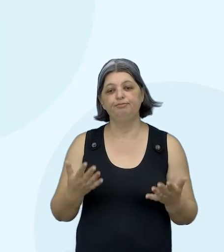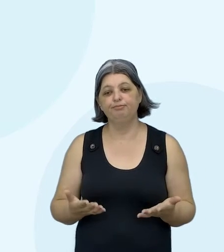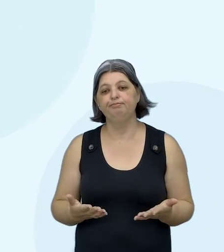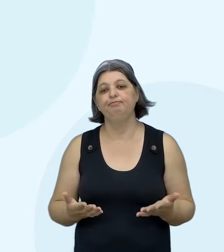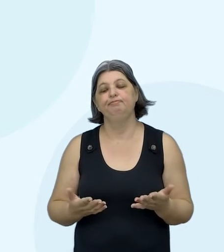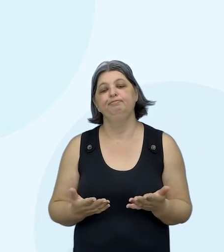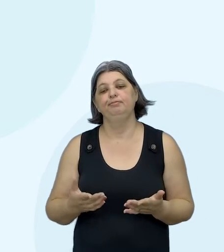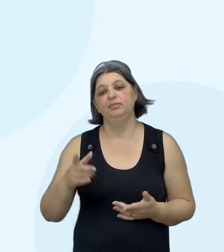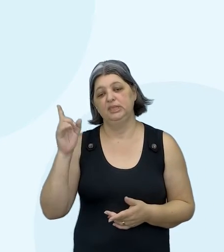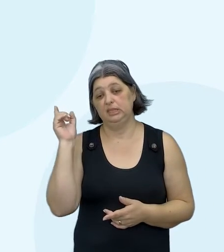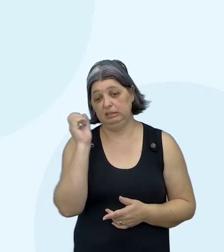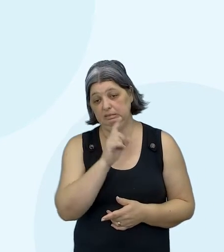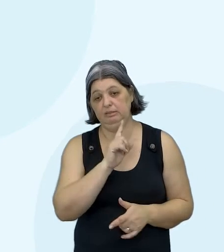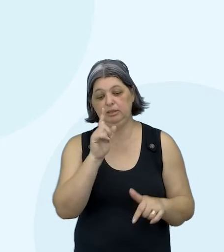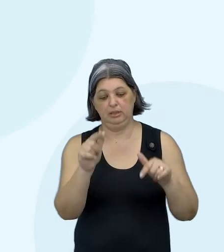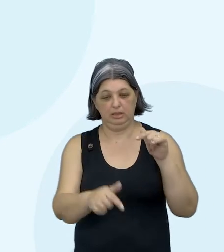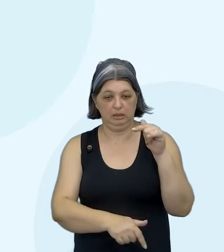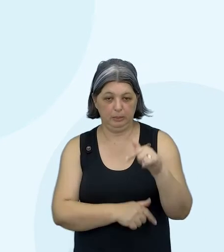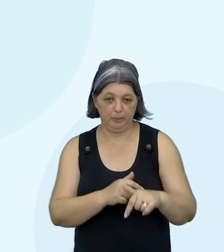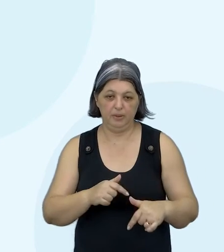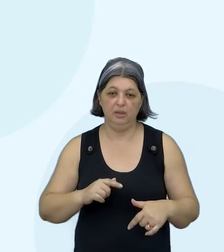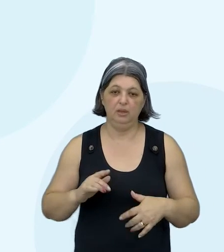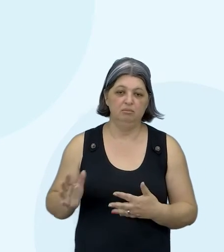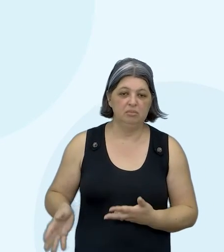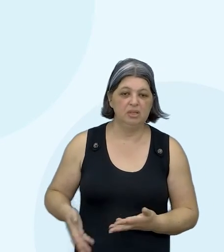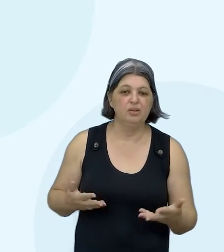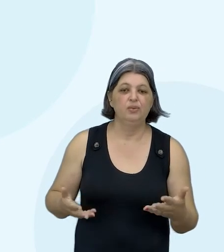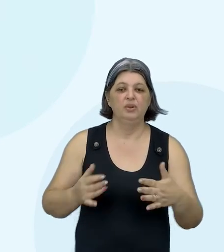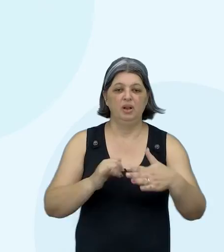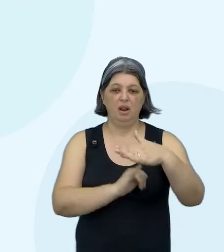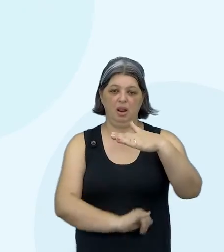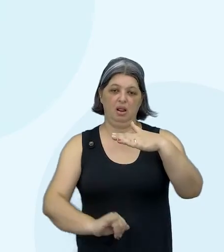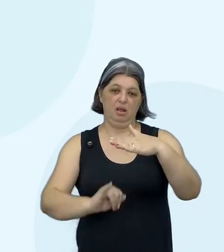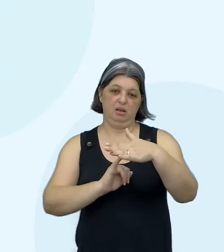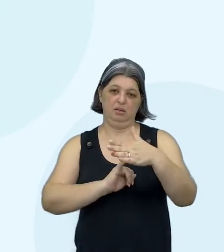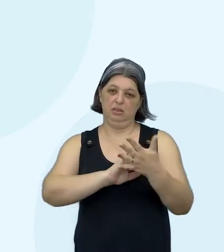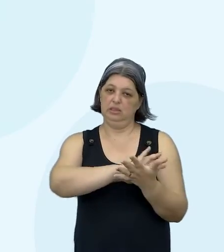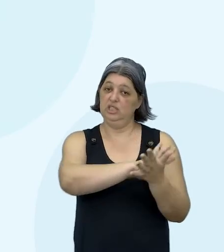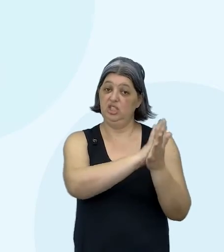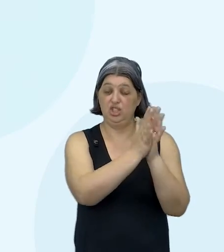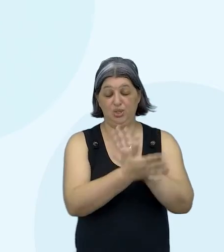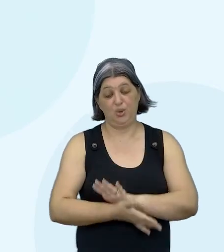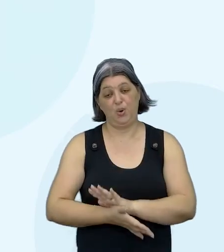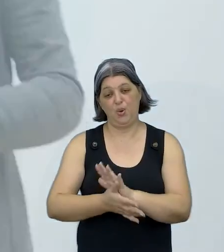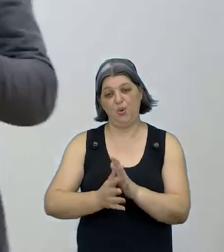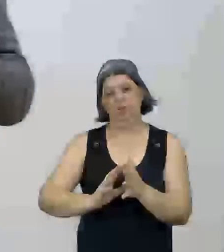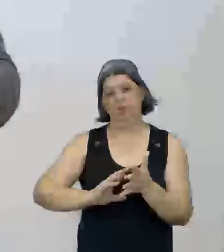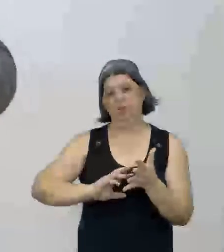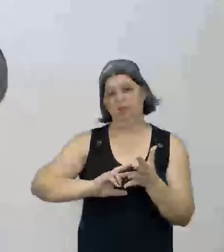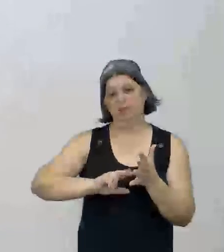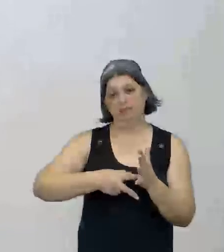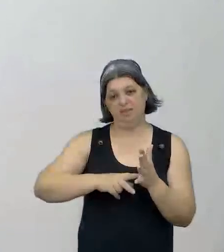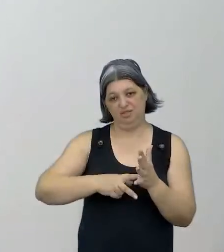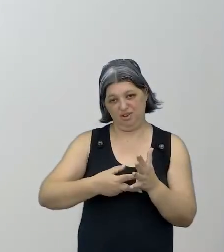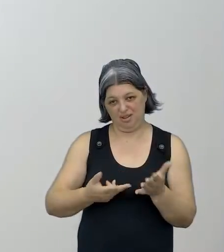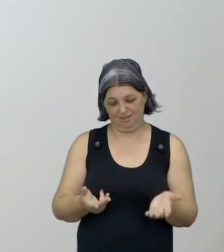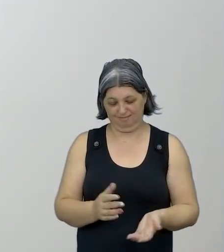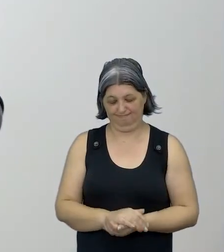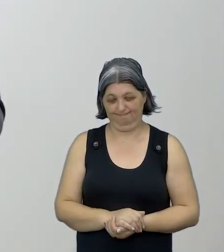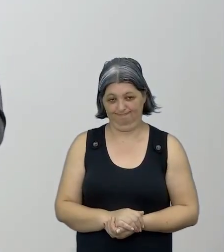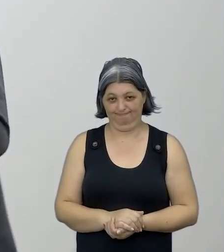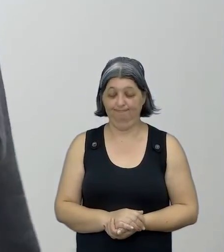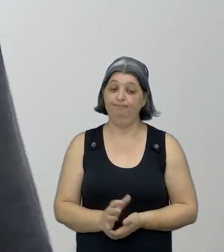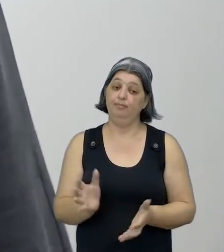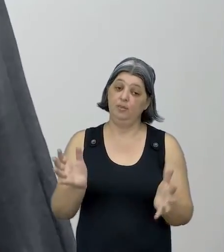Precarização do trabalhador estimula a informalidade e destrói os sindicatos. Muito bem. A galera que faz a crítica